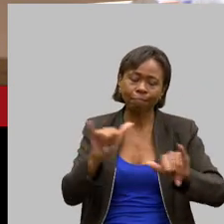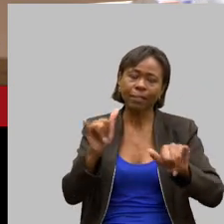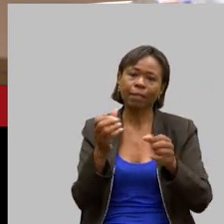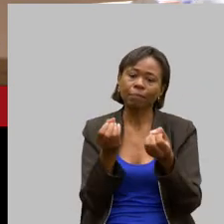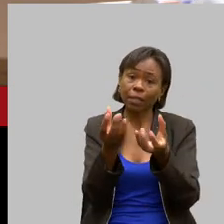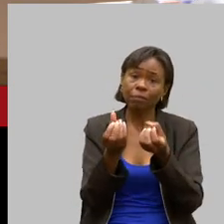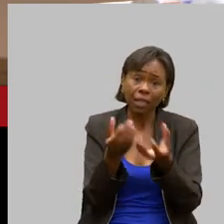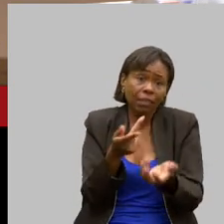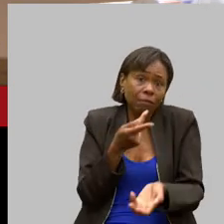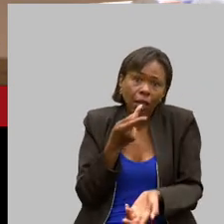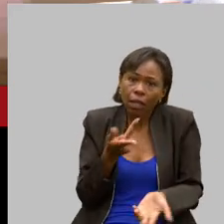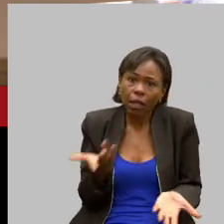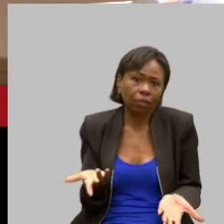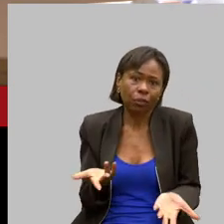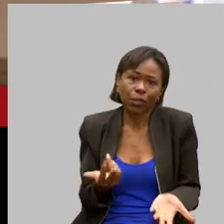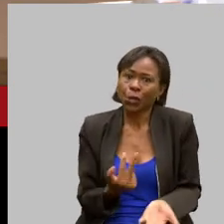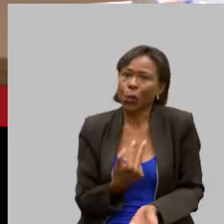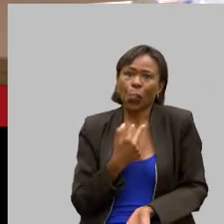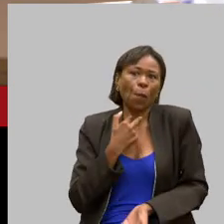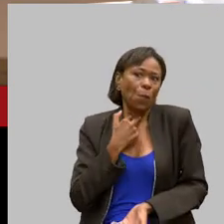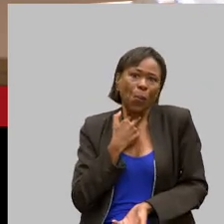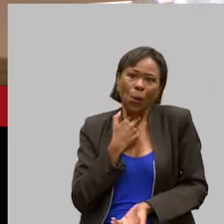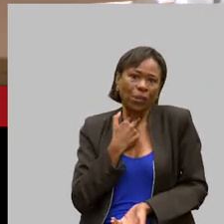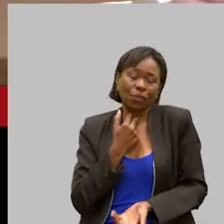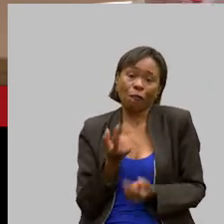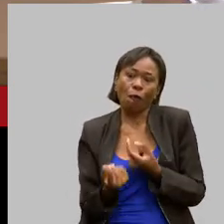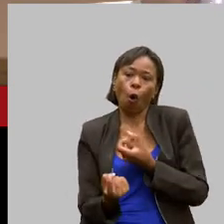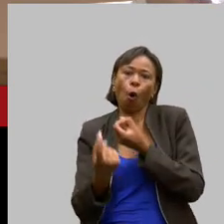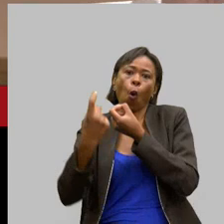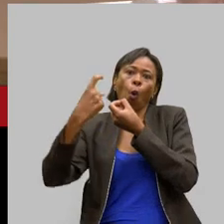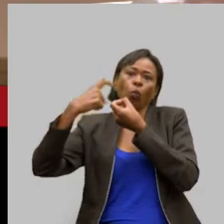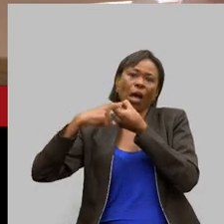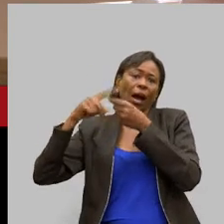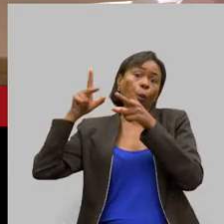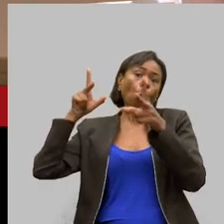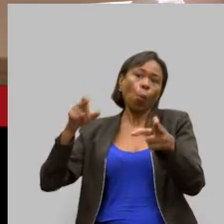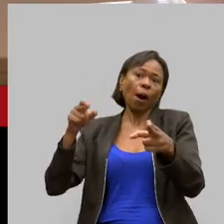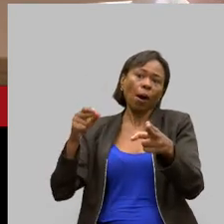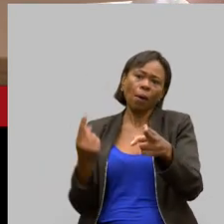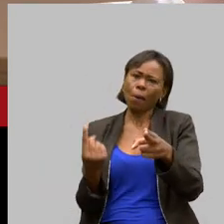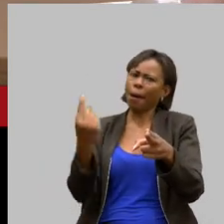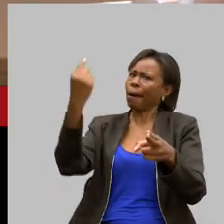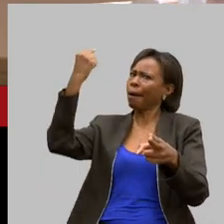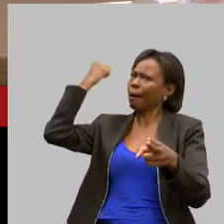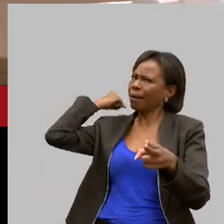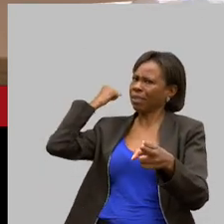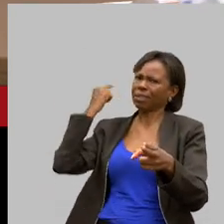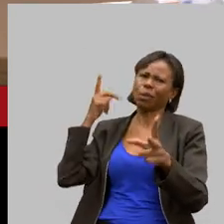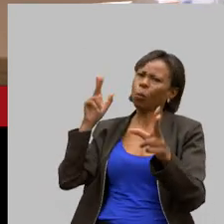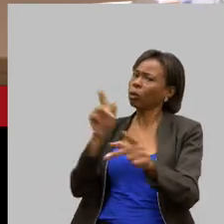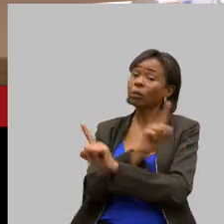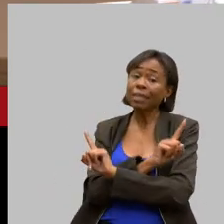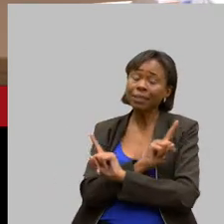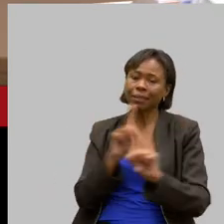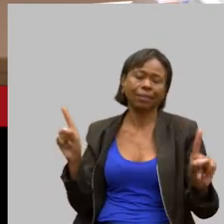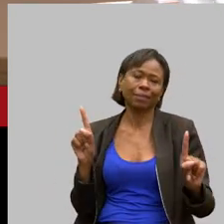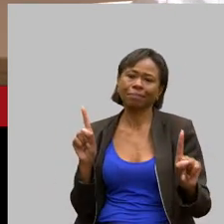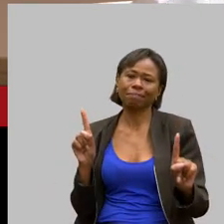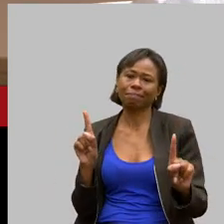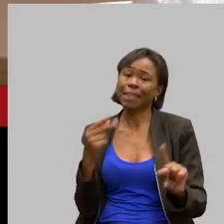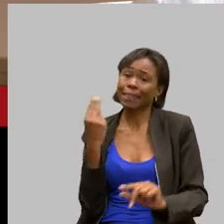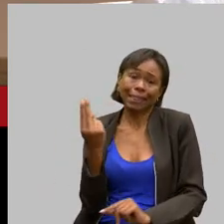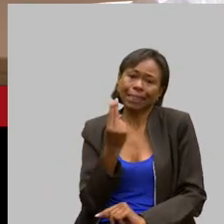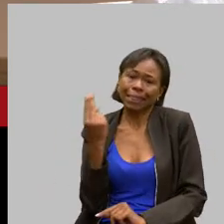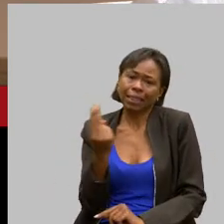não dá mais para ser como foi antigamente não dá mas por que que a gente tem que lembrar isso porque para isso não se